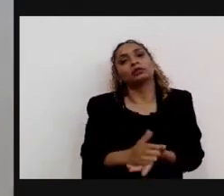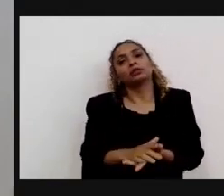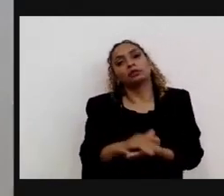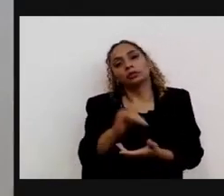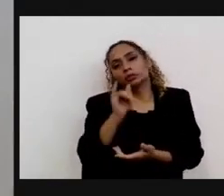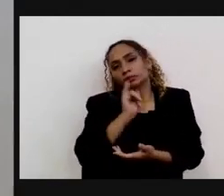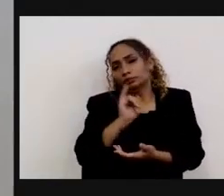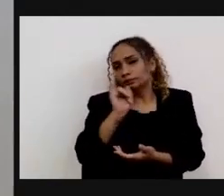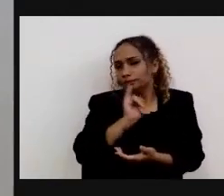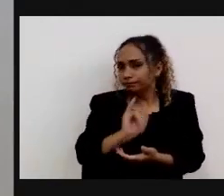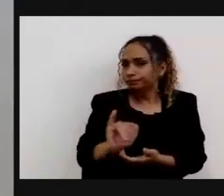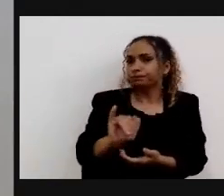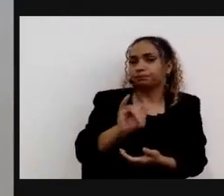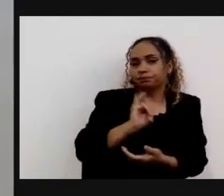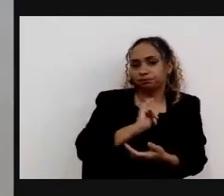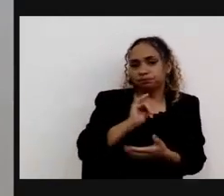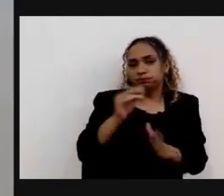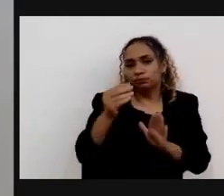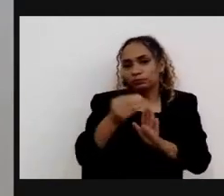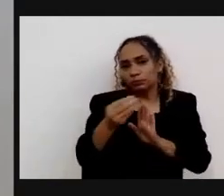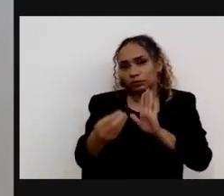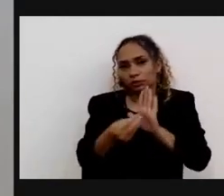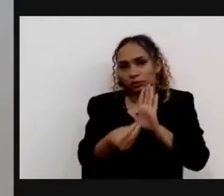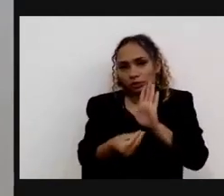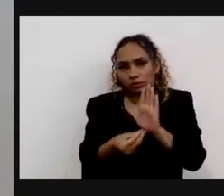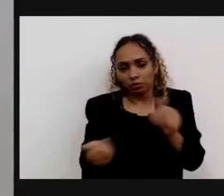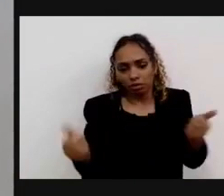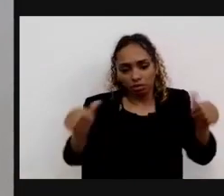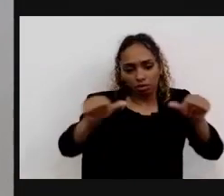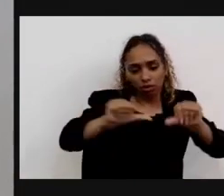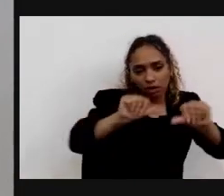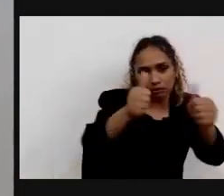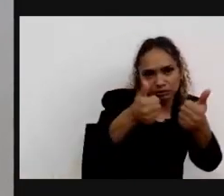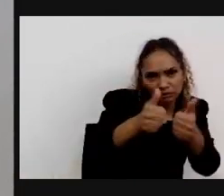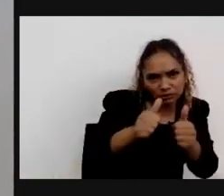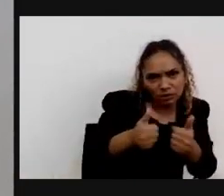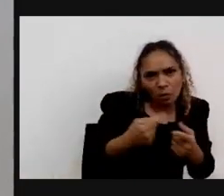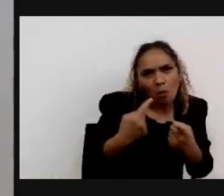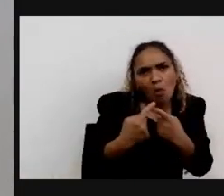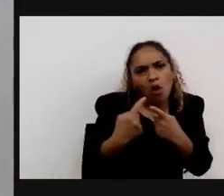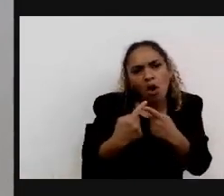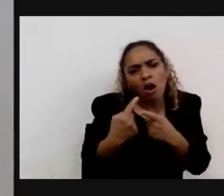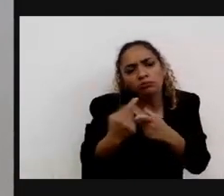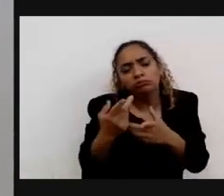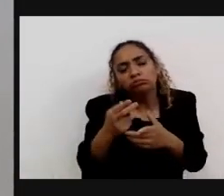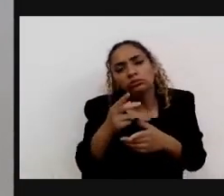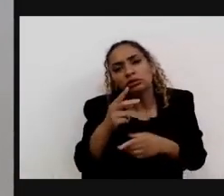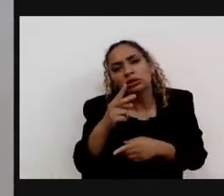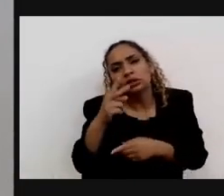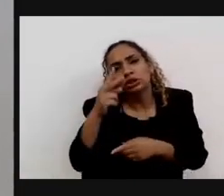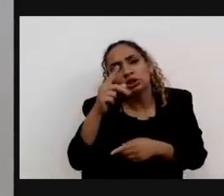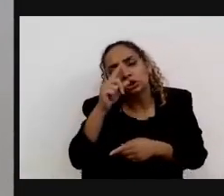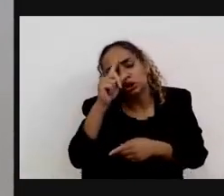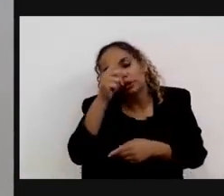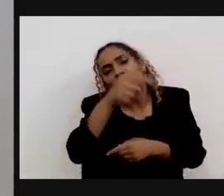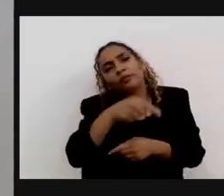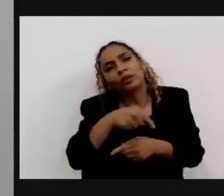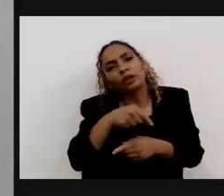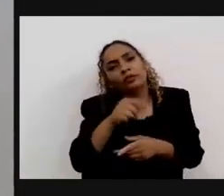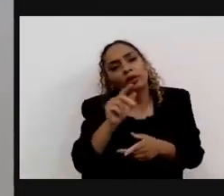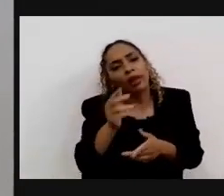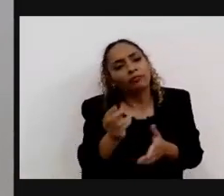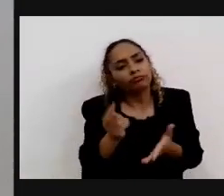por exemplo é um dos fatores que eu atribuo por exemplo o fracasso das avaliações como é que essa chefia que foi colocada